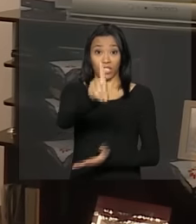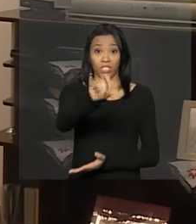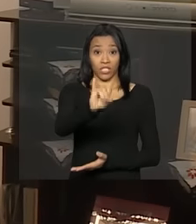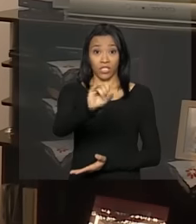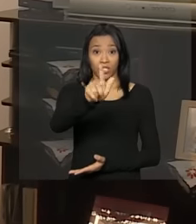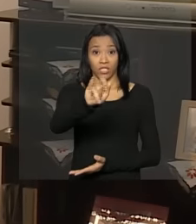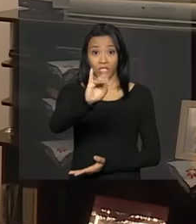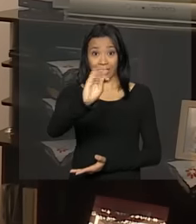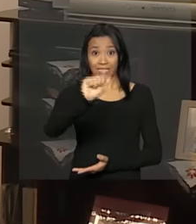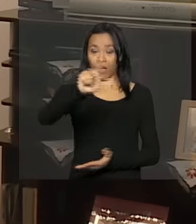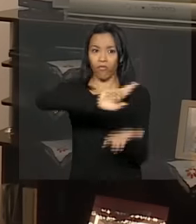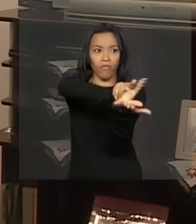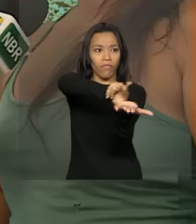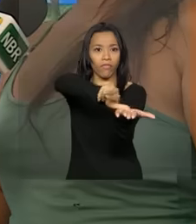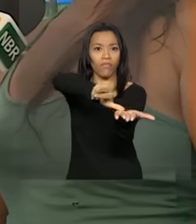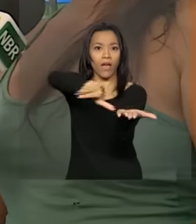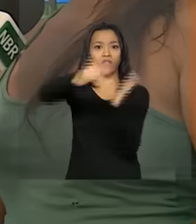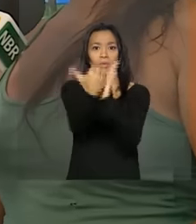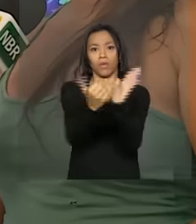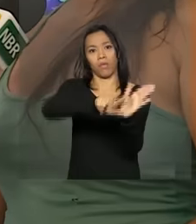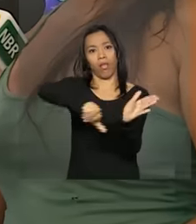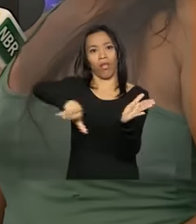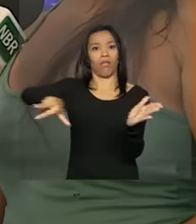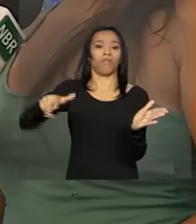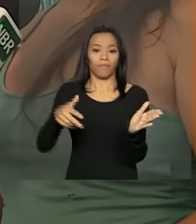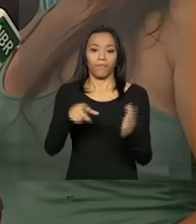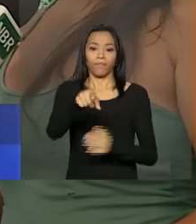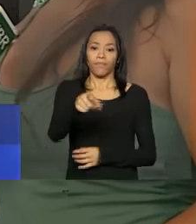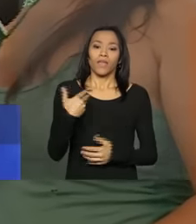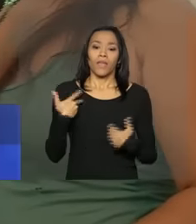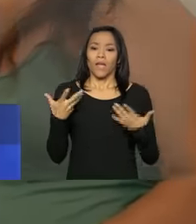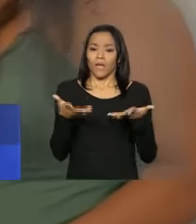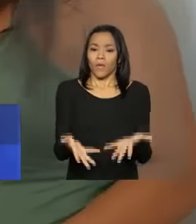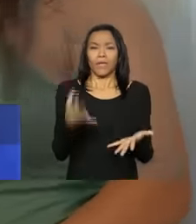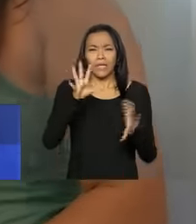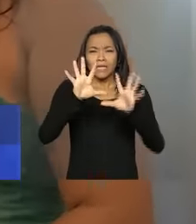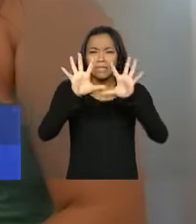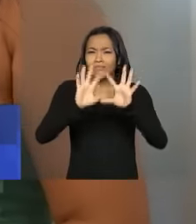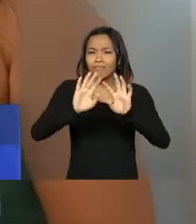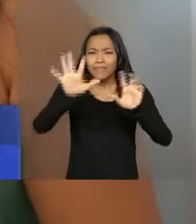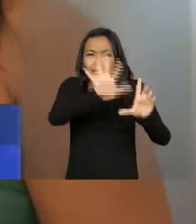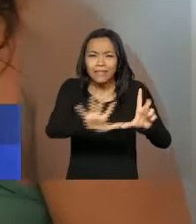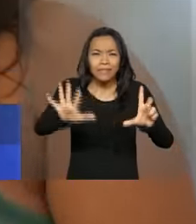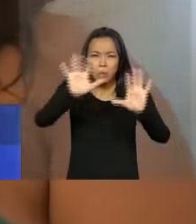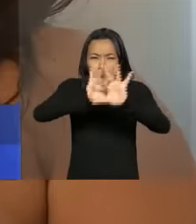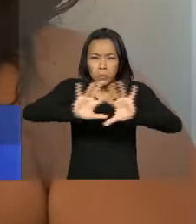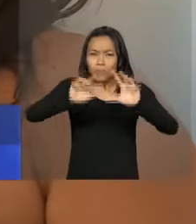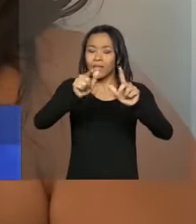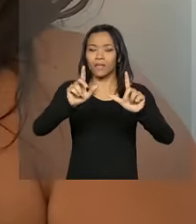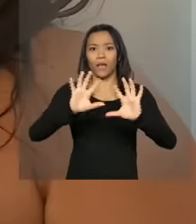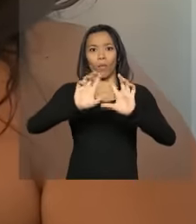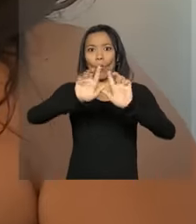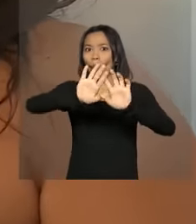noticiários desenhos e novelas antes era pegava chuv viscoso né agora não tá limpinho tem mais canal